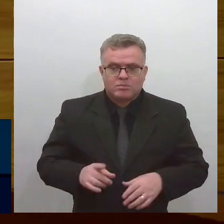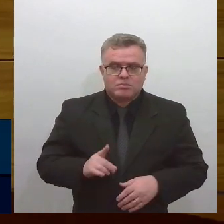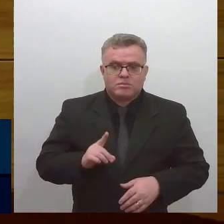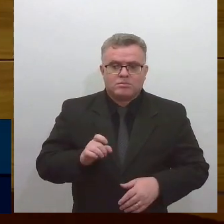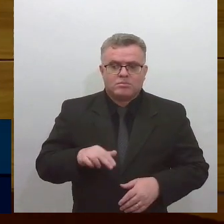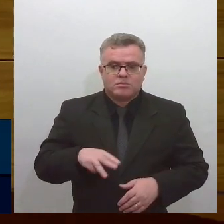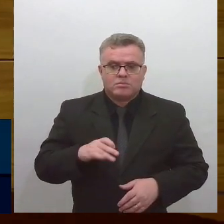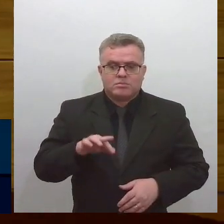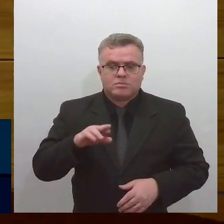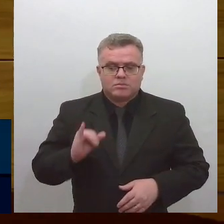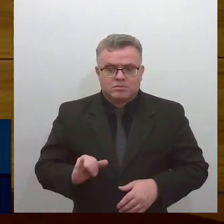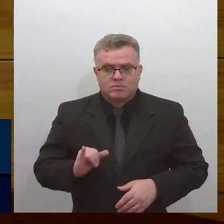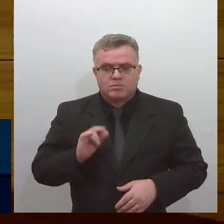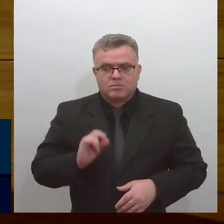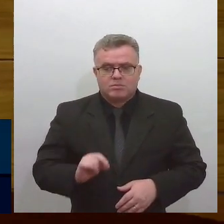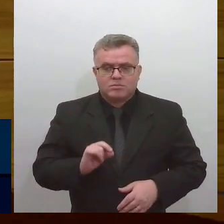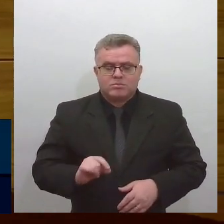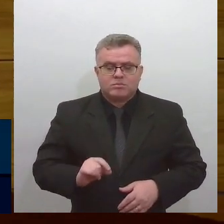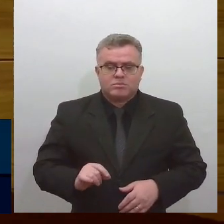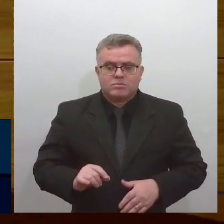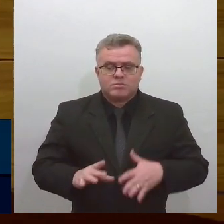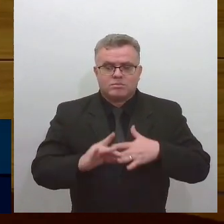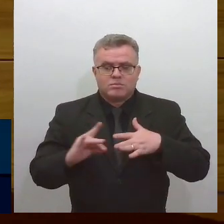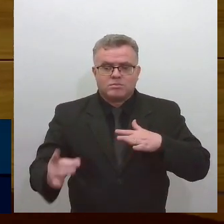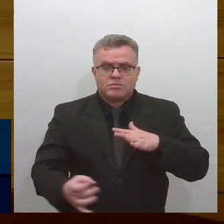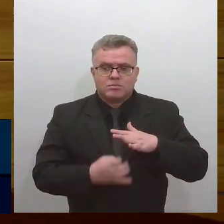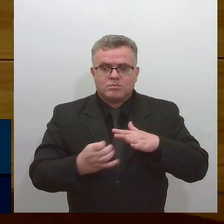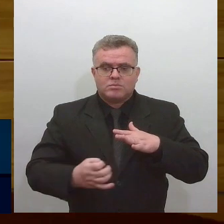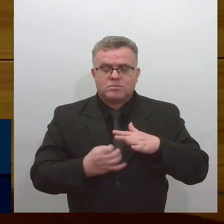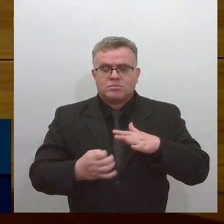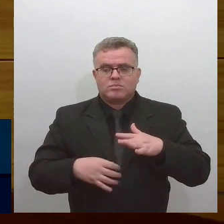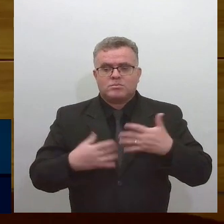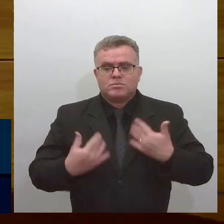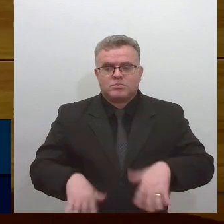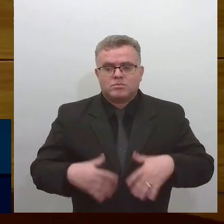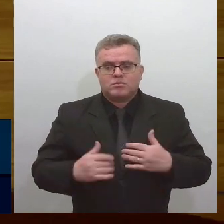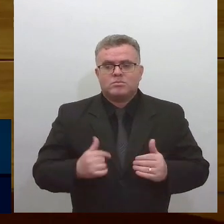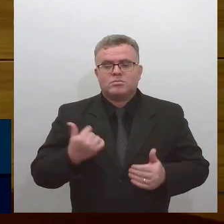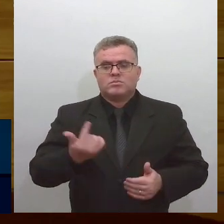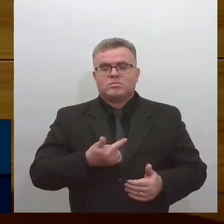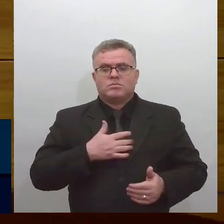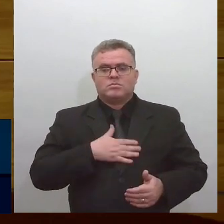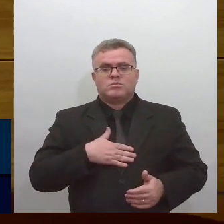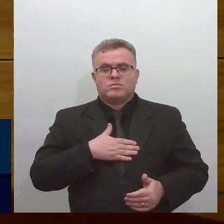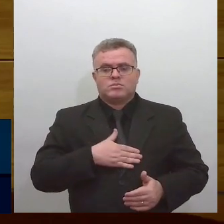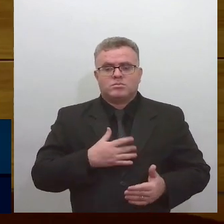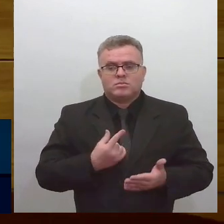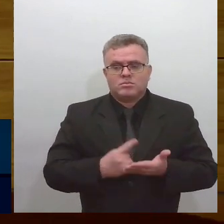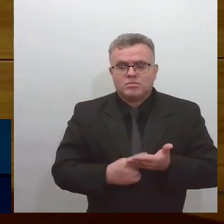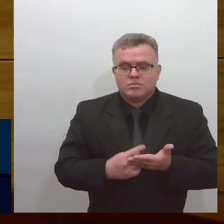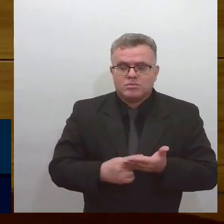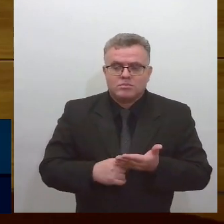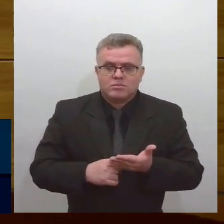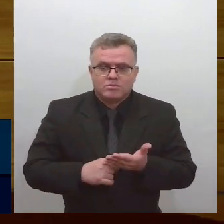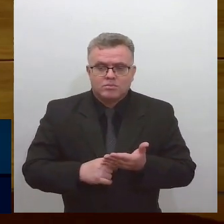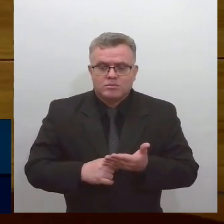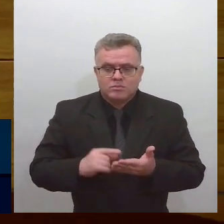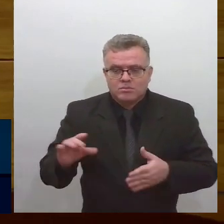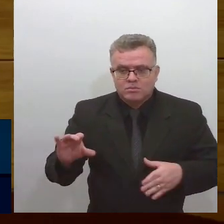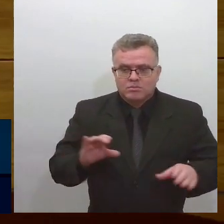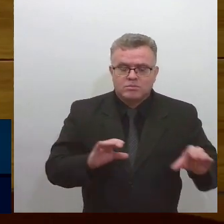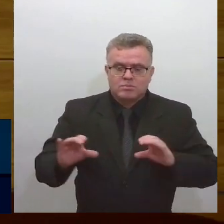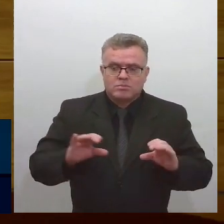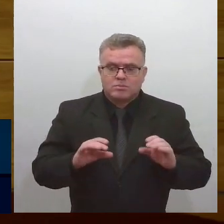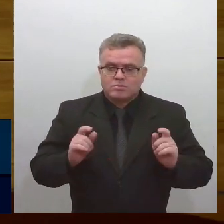de fazer uma licitação normalmente nós gostamos de agrupar uma série de investimentos para fazer uma licitação de